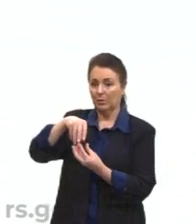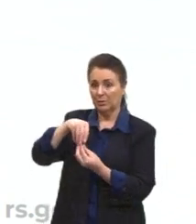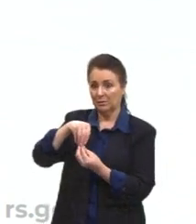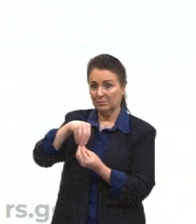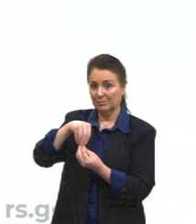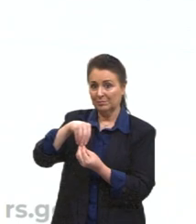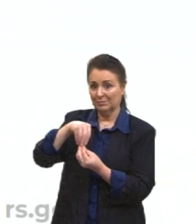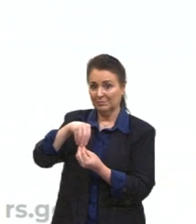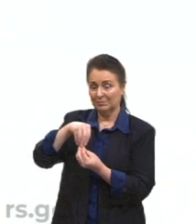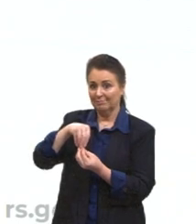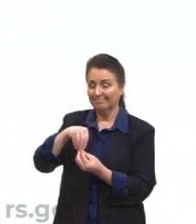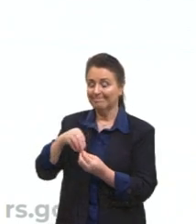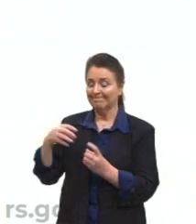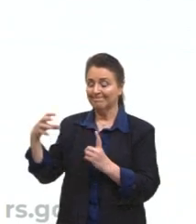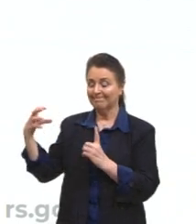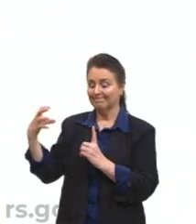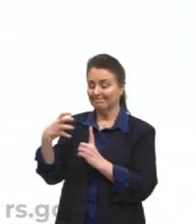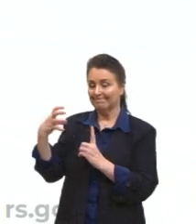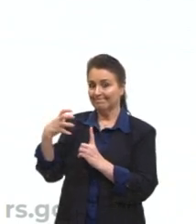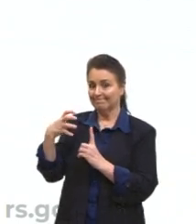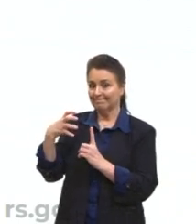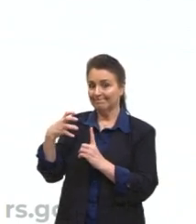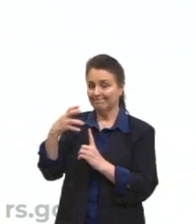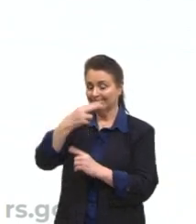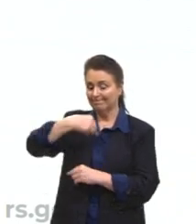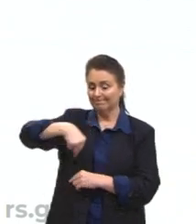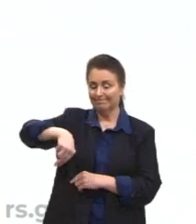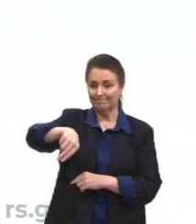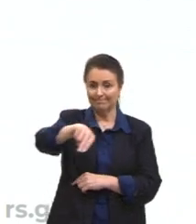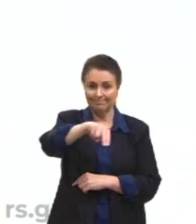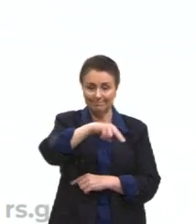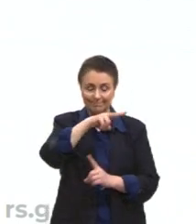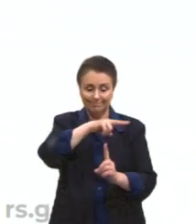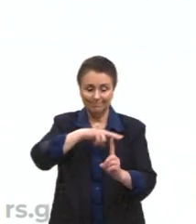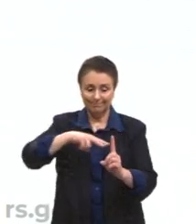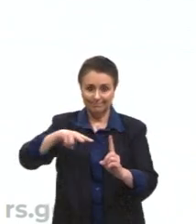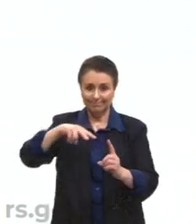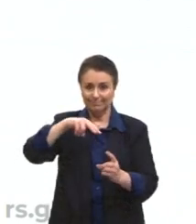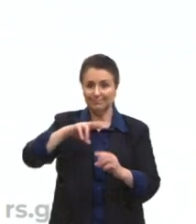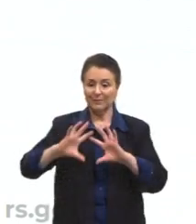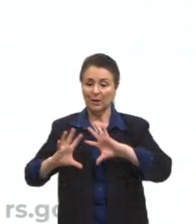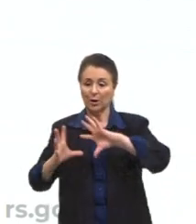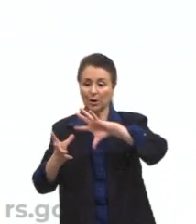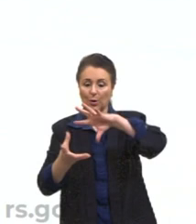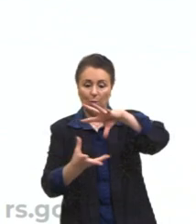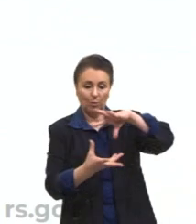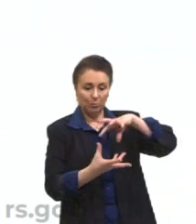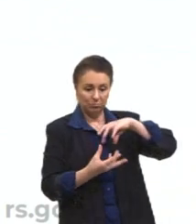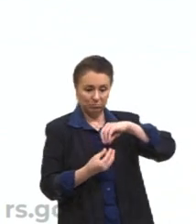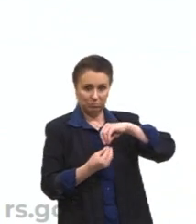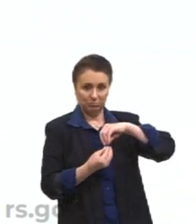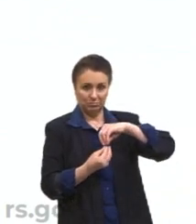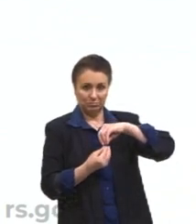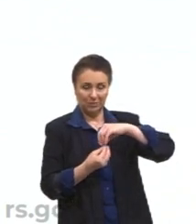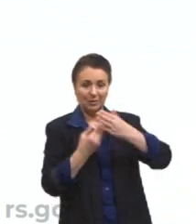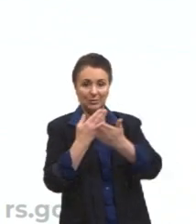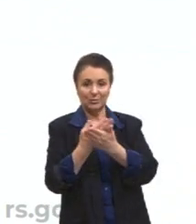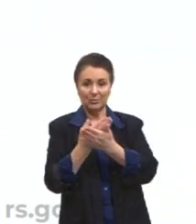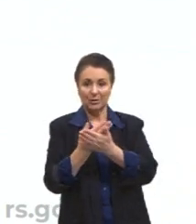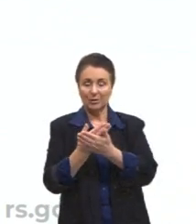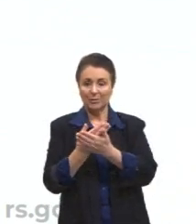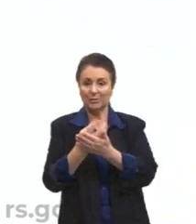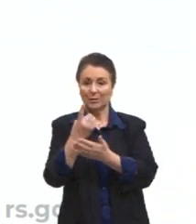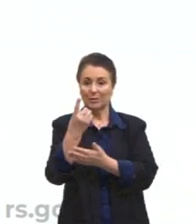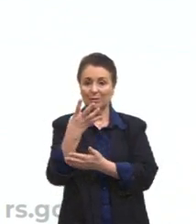que nos afeta que nós estamos aí nessa nessa Perspectiva da globalização essa globalização Nós estudamos na aula 14